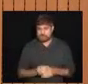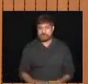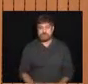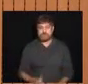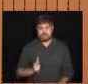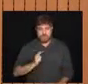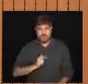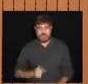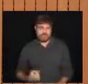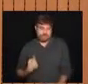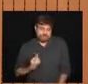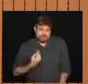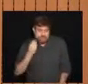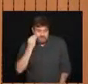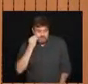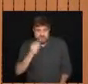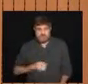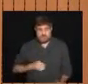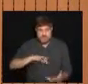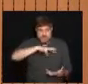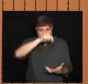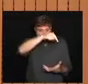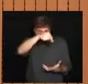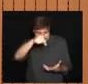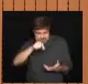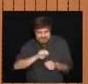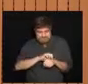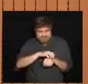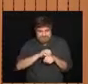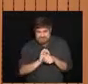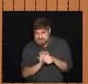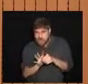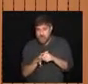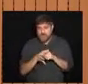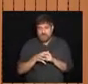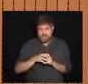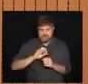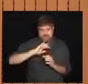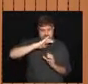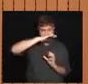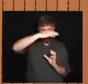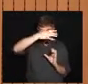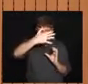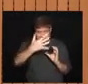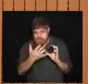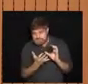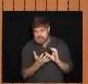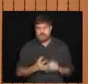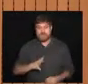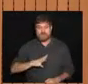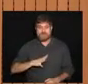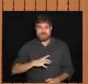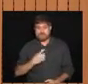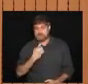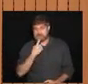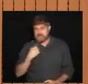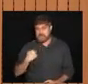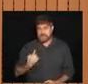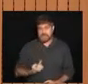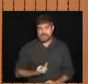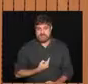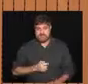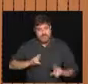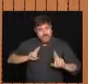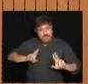vivendo com essa nova pandemia do coronavírus, né? Na verdade, Campinas não está vivendo a